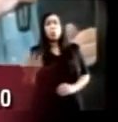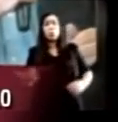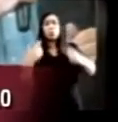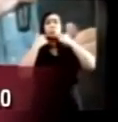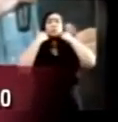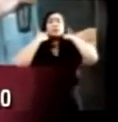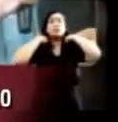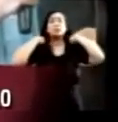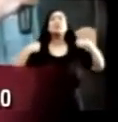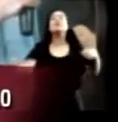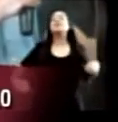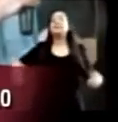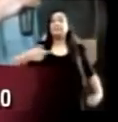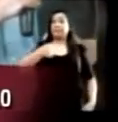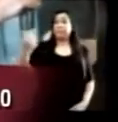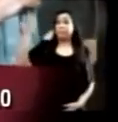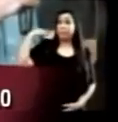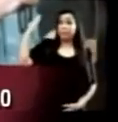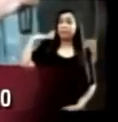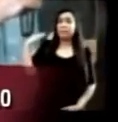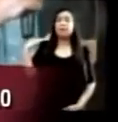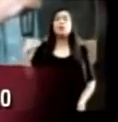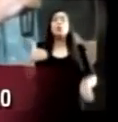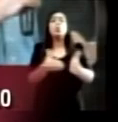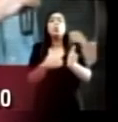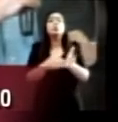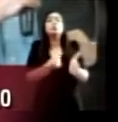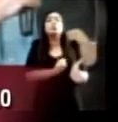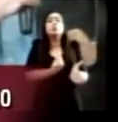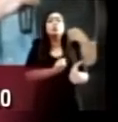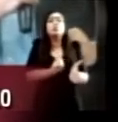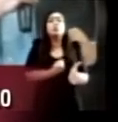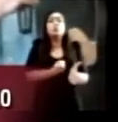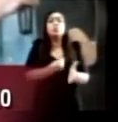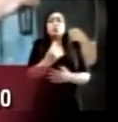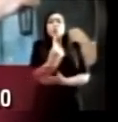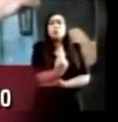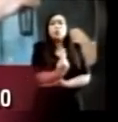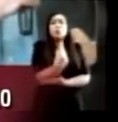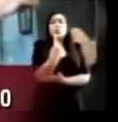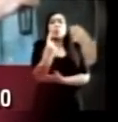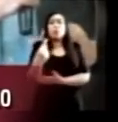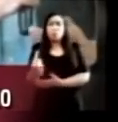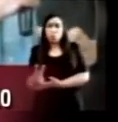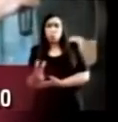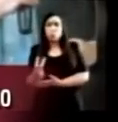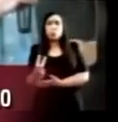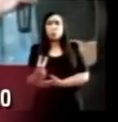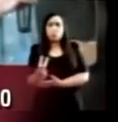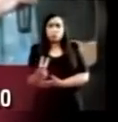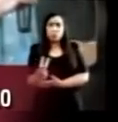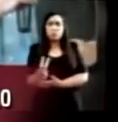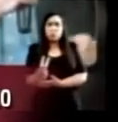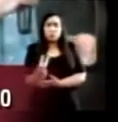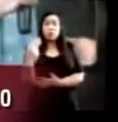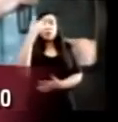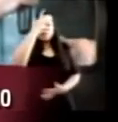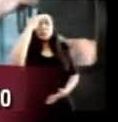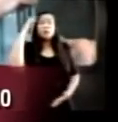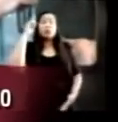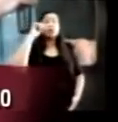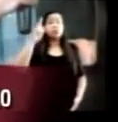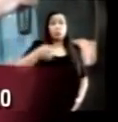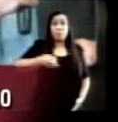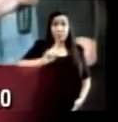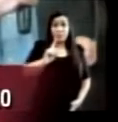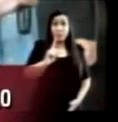algumas semanas atrás, esse último número, que ali são 112 casos, que corresponde ao dia